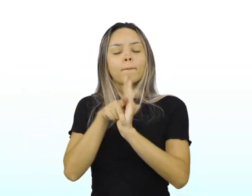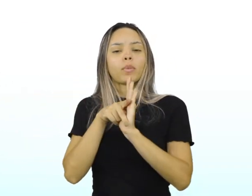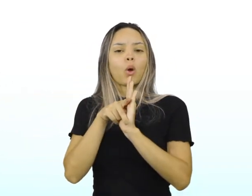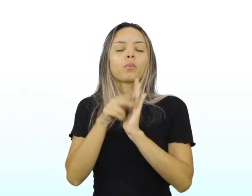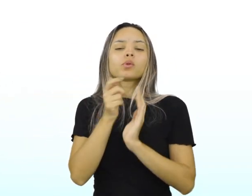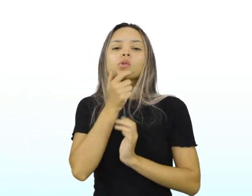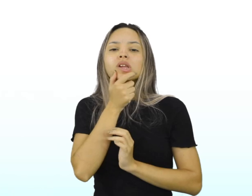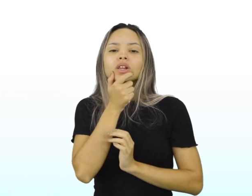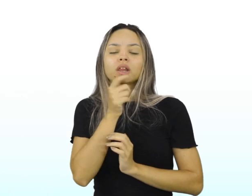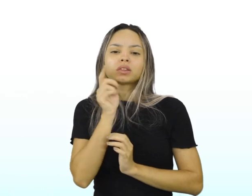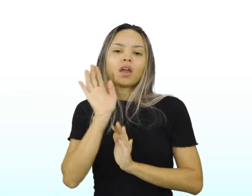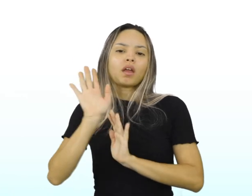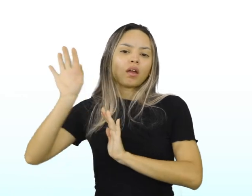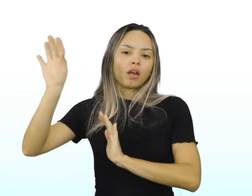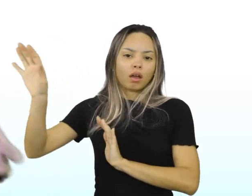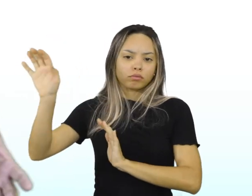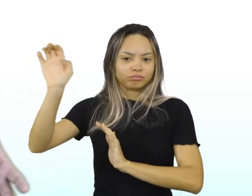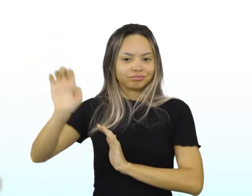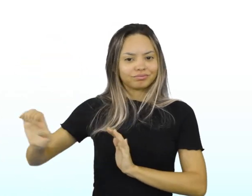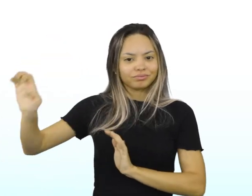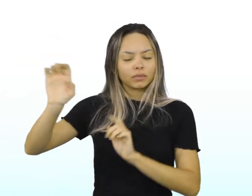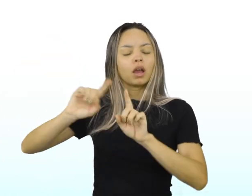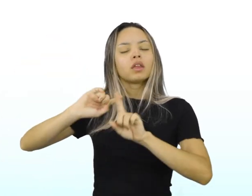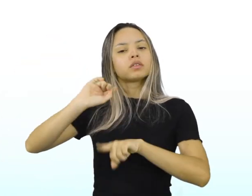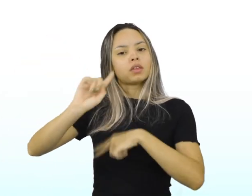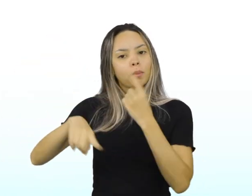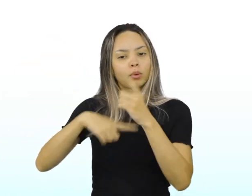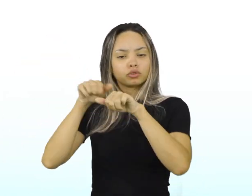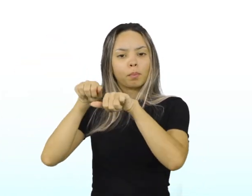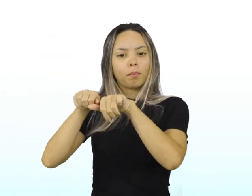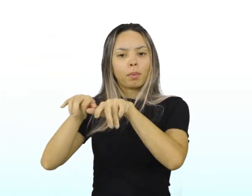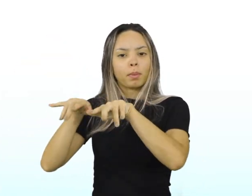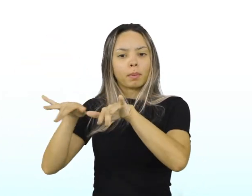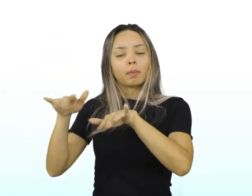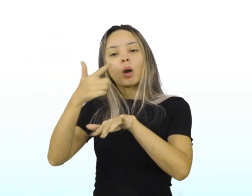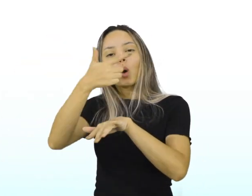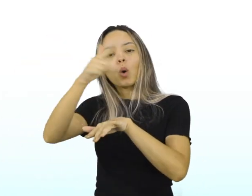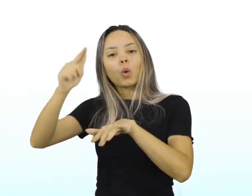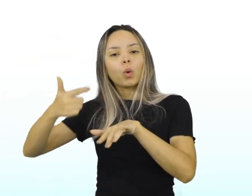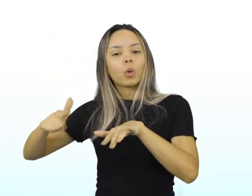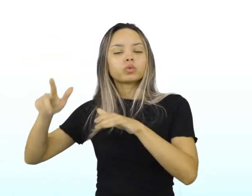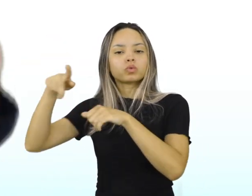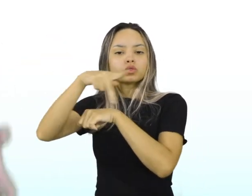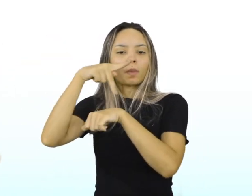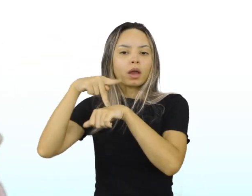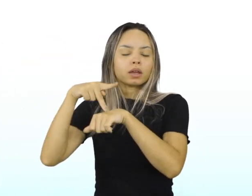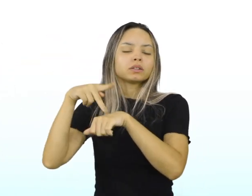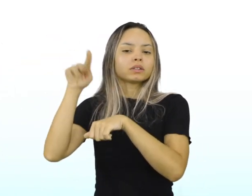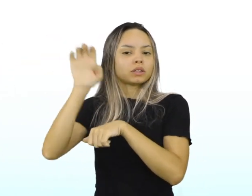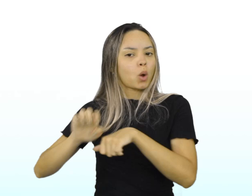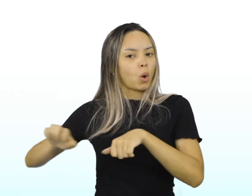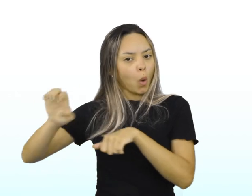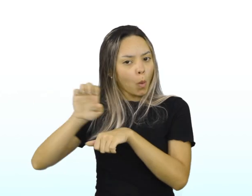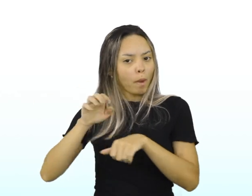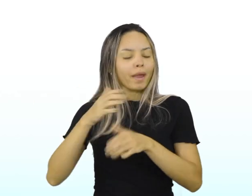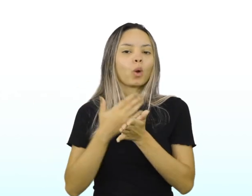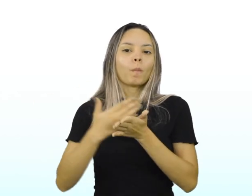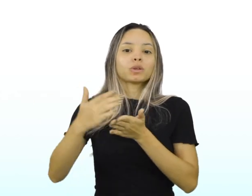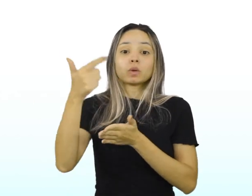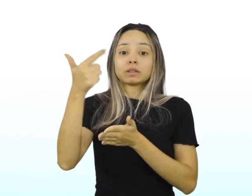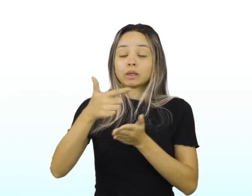Inglaterra, mas em poucos anos se expande para outras áreas da Europa, levando até o acontecimento da segunda revolução